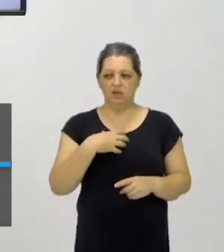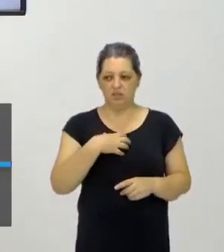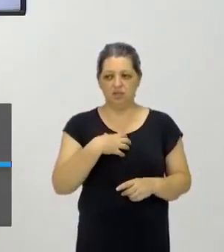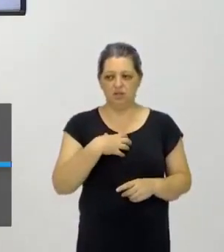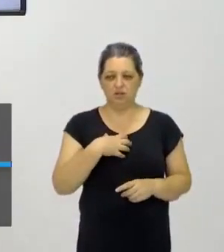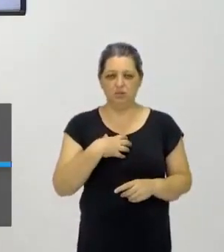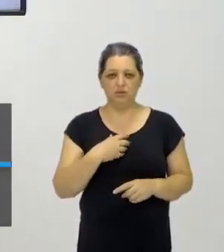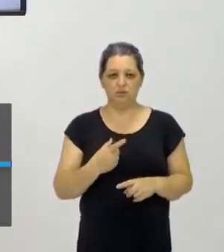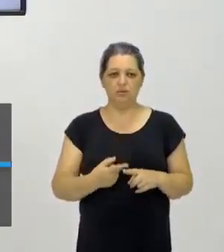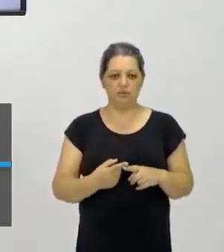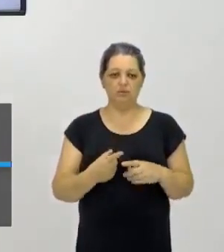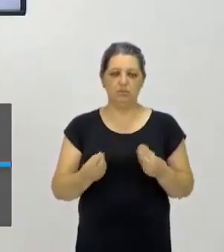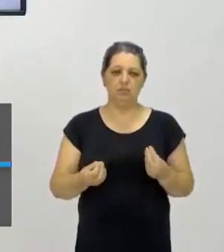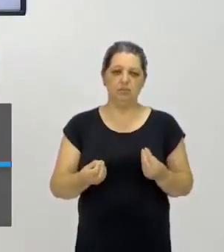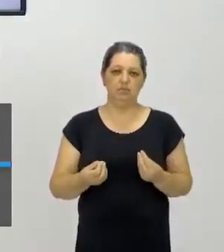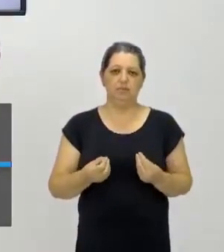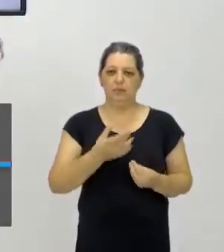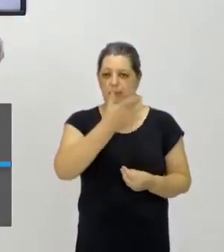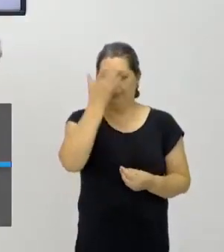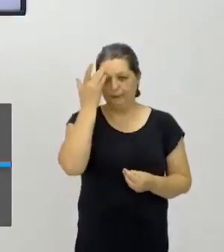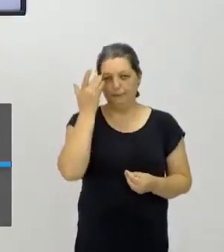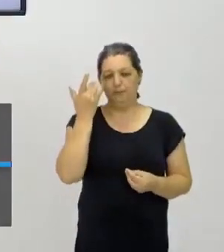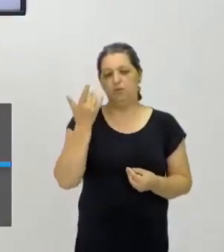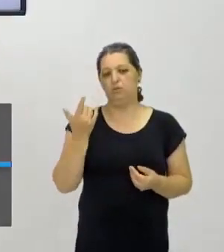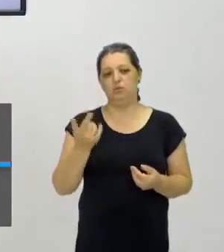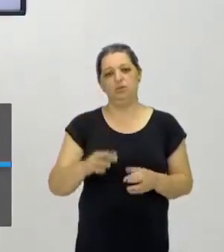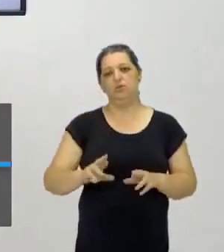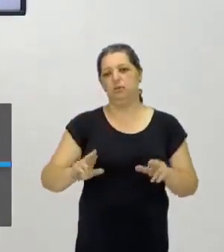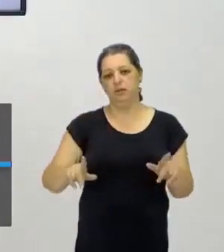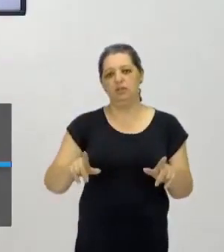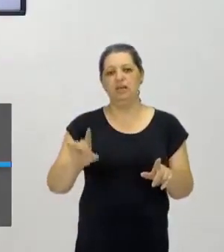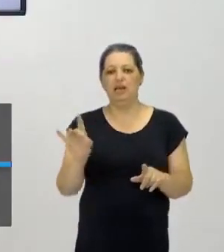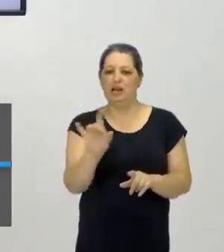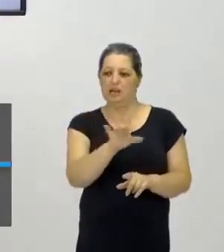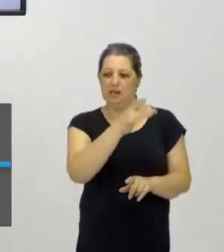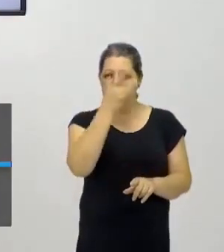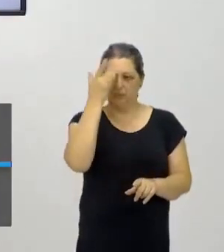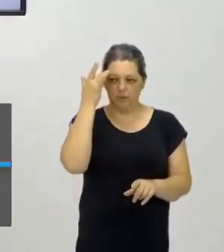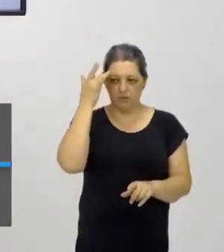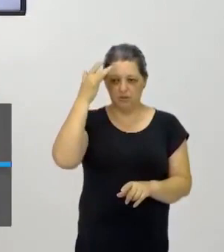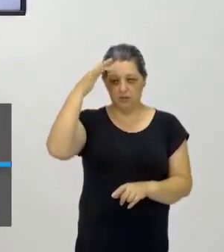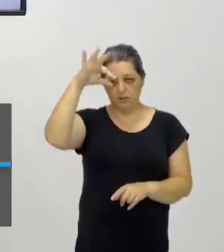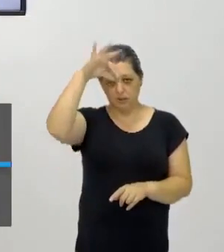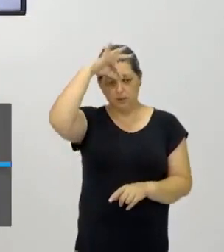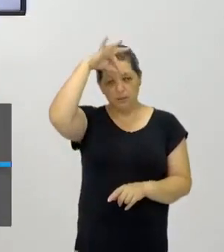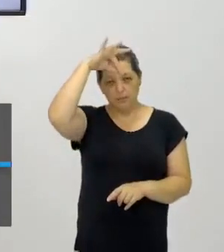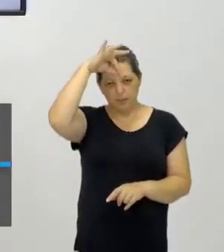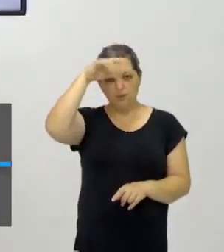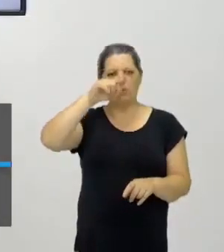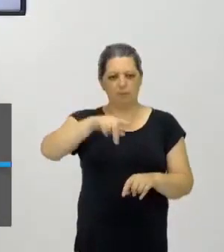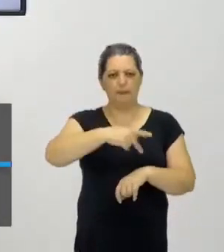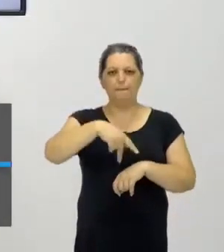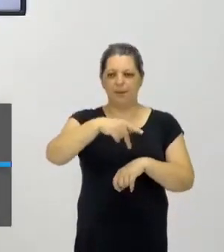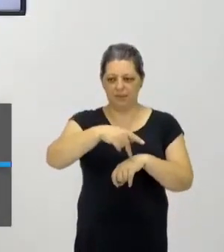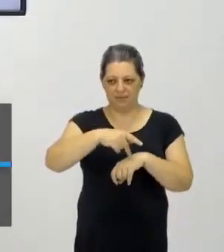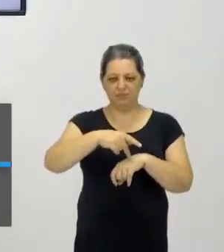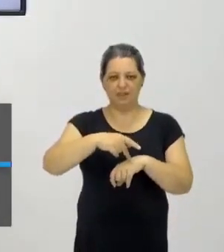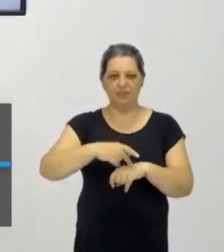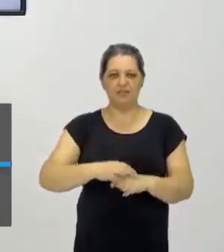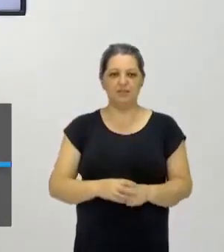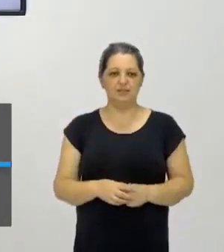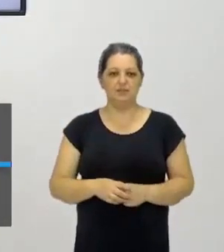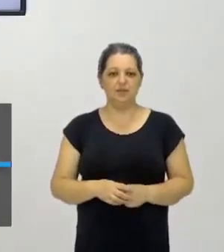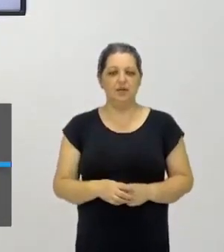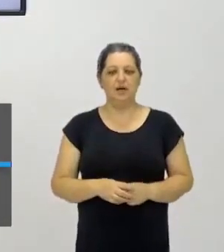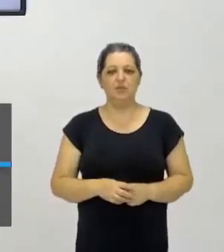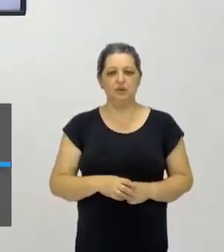falado nos Estados Unidos, do jeito que uma pessoa que mora no Peru fala, né? Cada um carrega o seu accent. A gente já chegou a trabalhar isso lá no início do ano